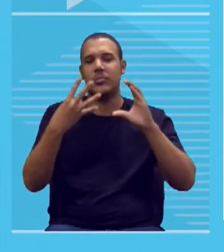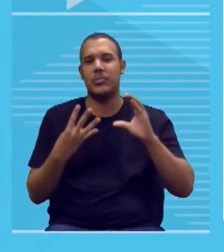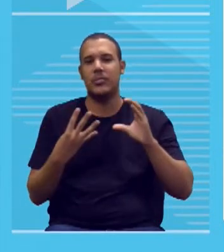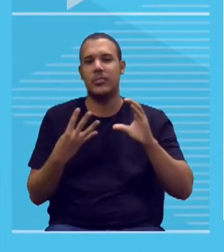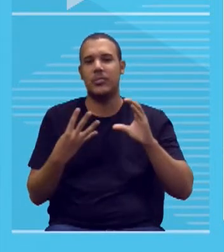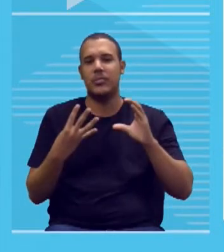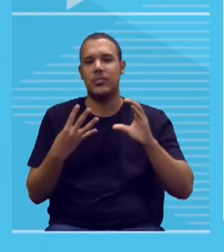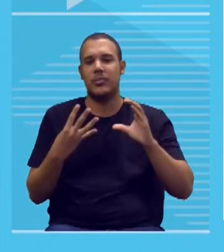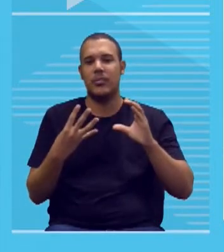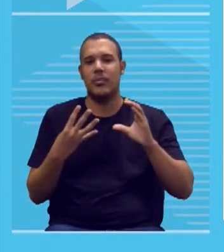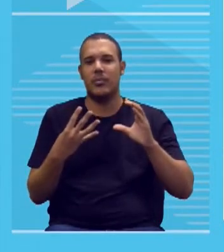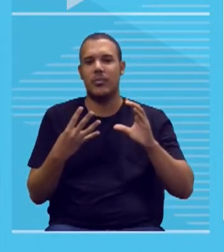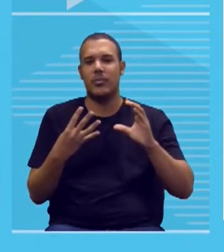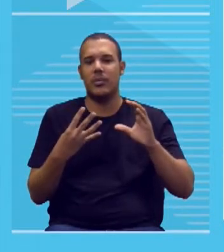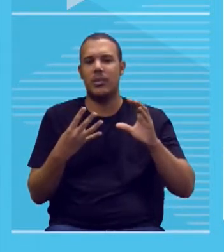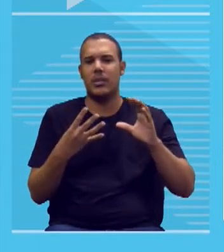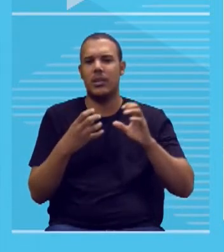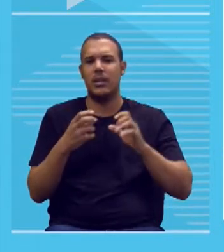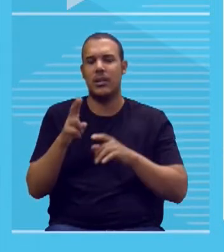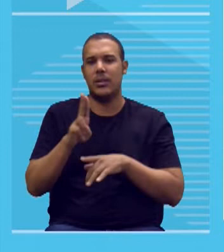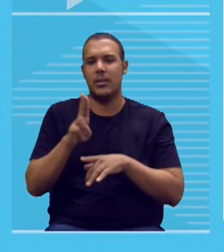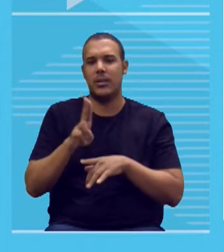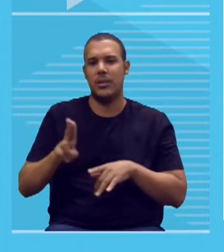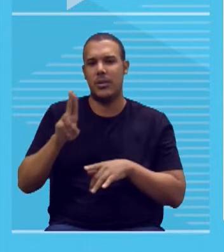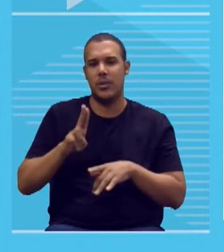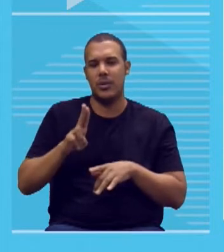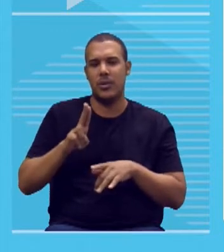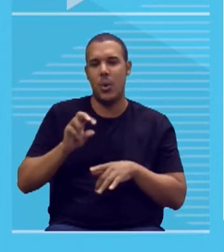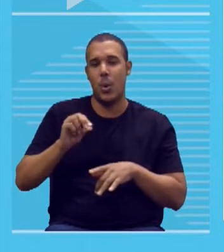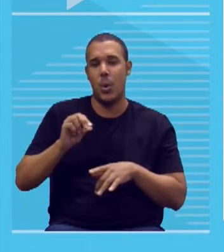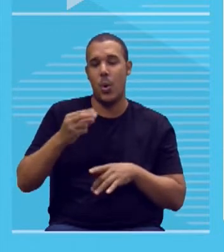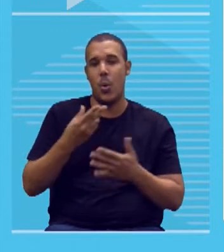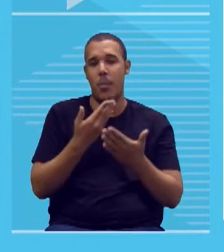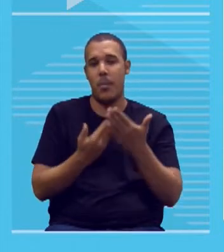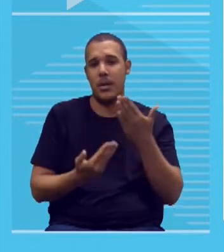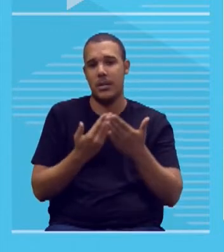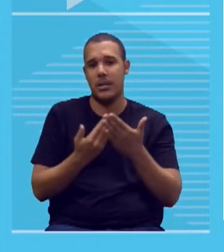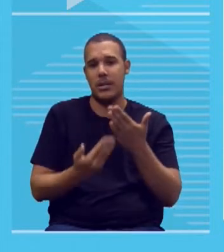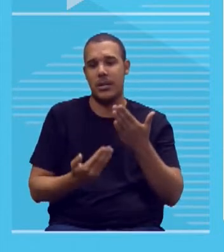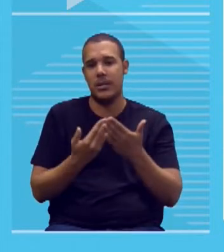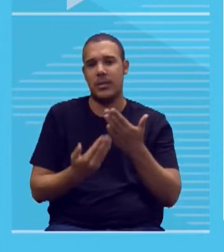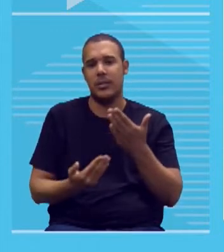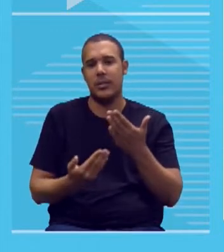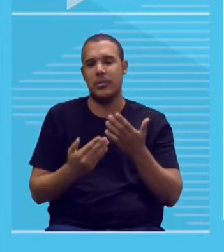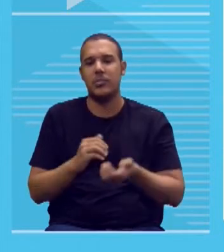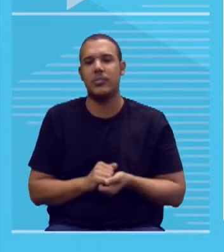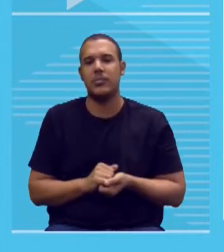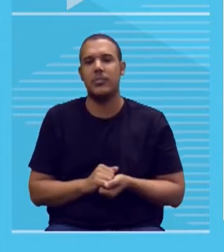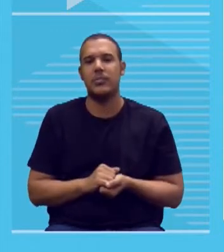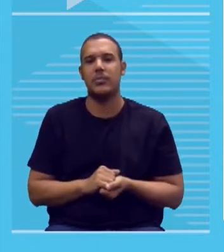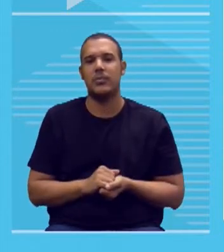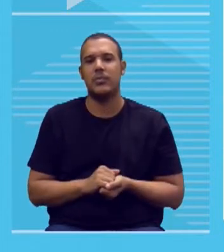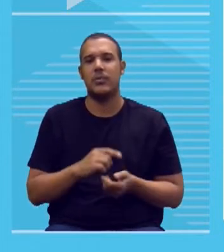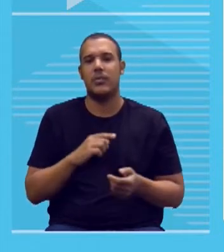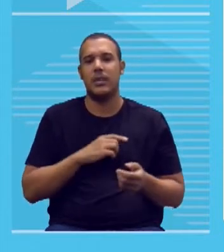é adquirida pelo uso ou perdida pelo desuso será